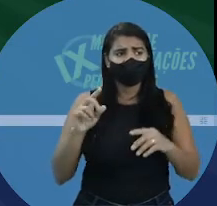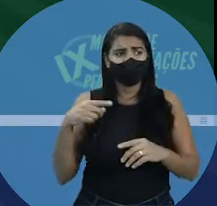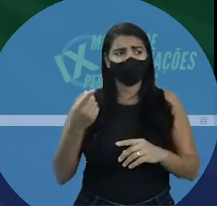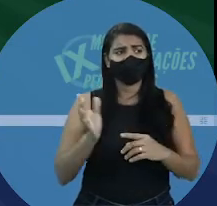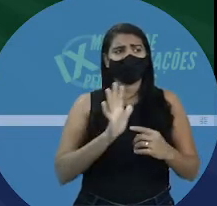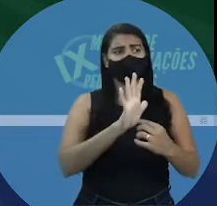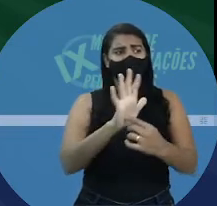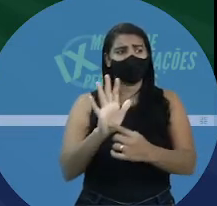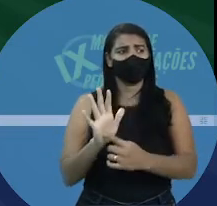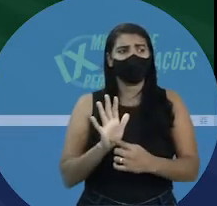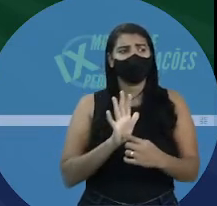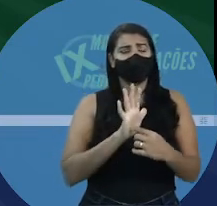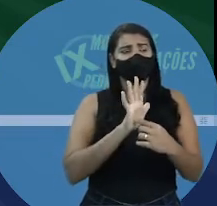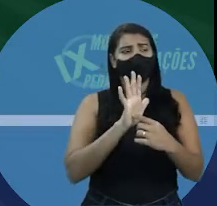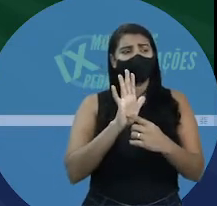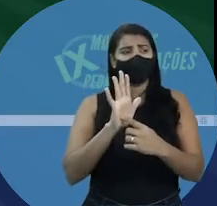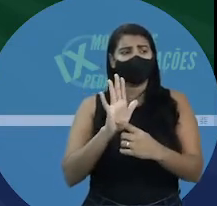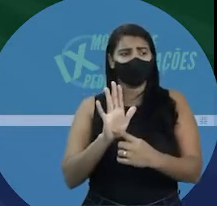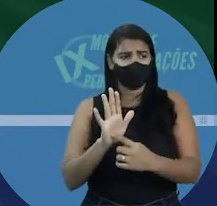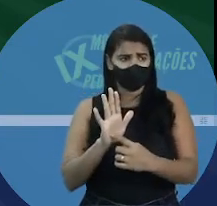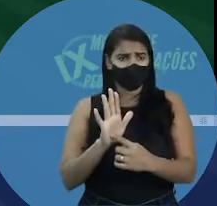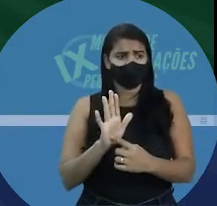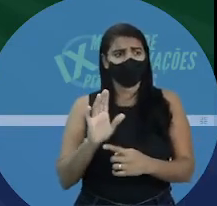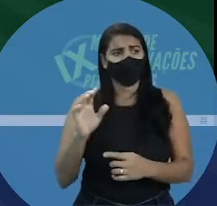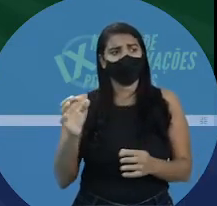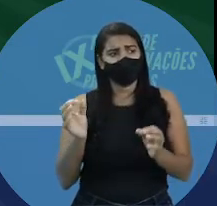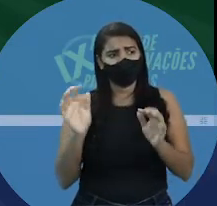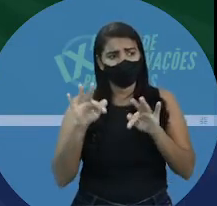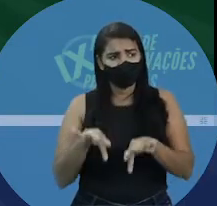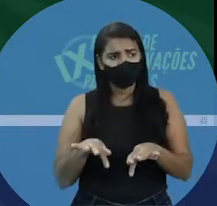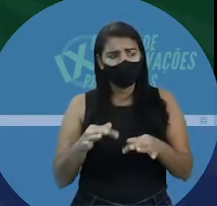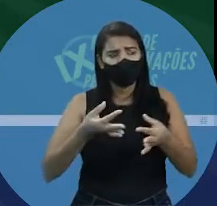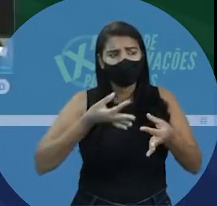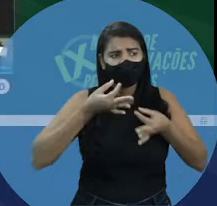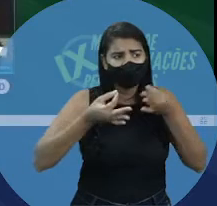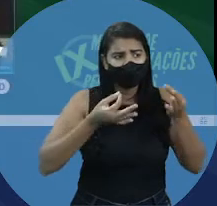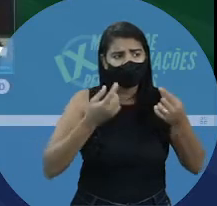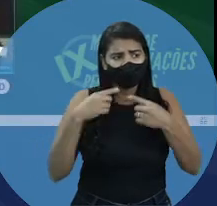dessa apresentação, dava-se as discussões. Pode passar.